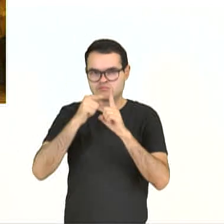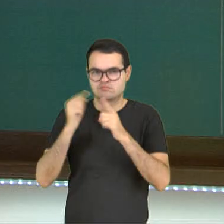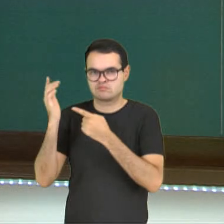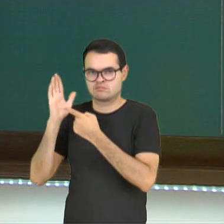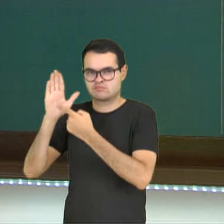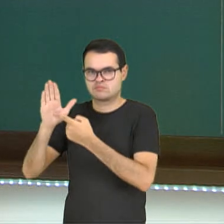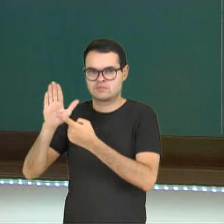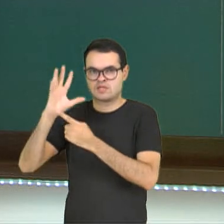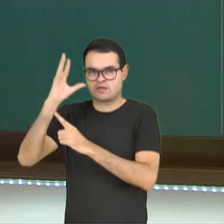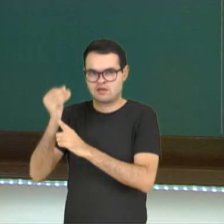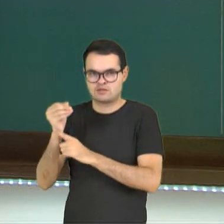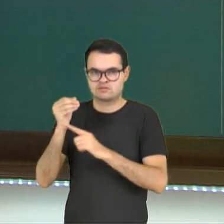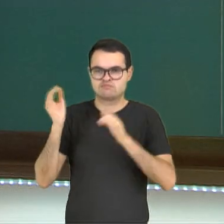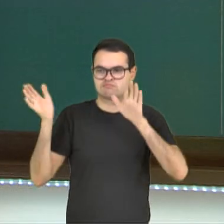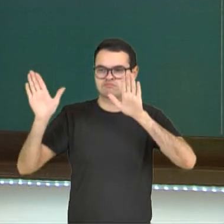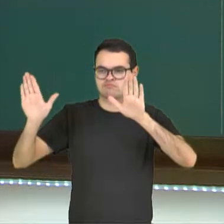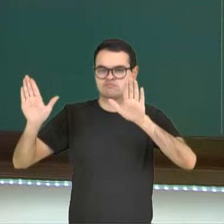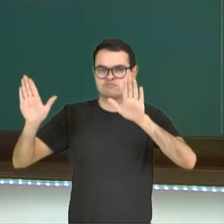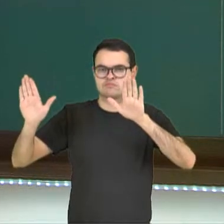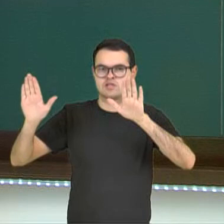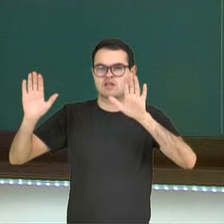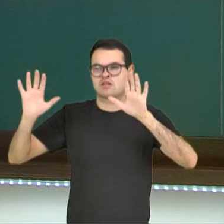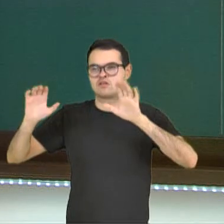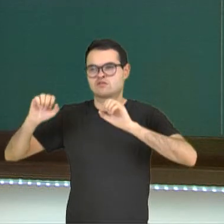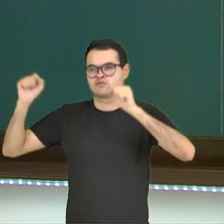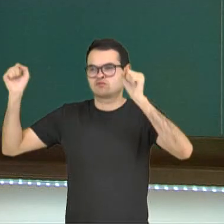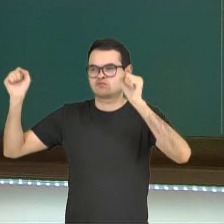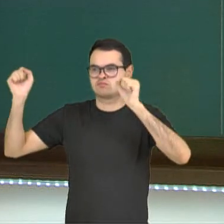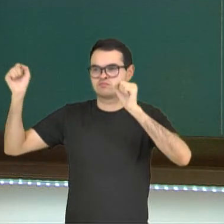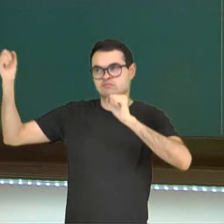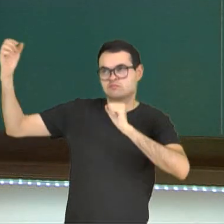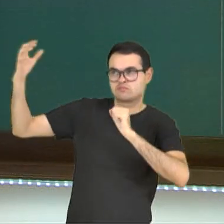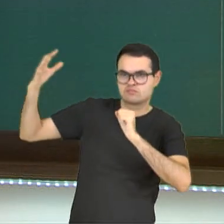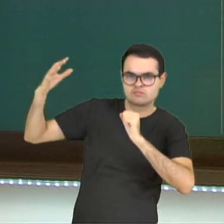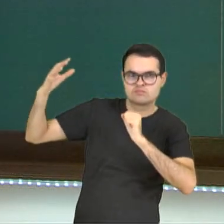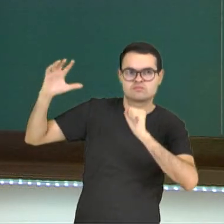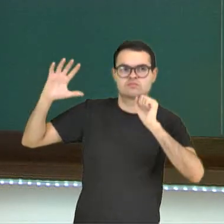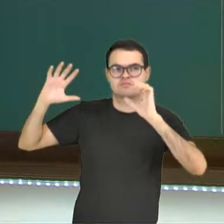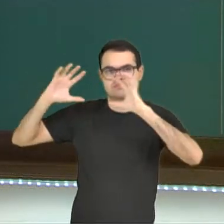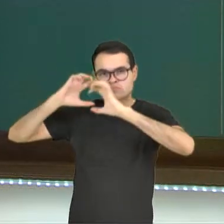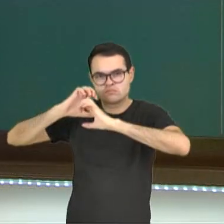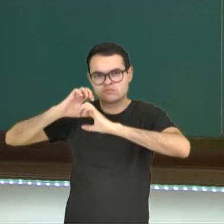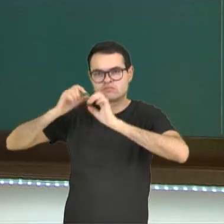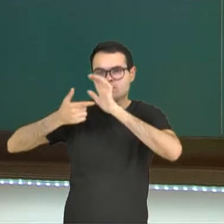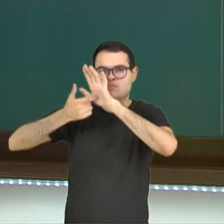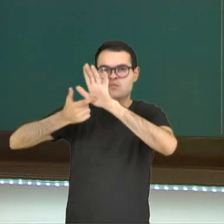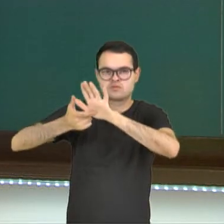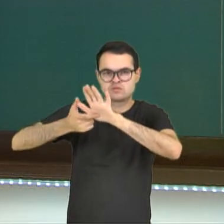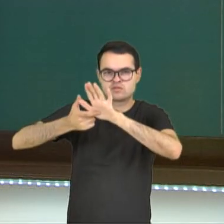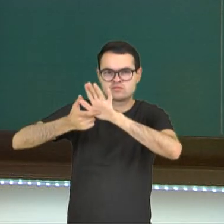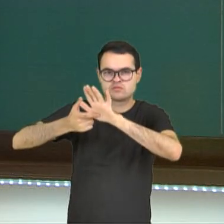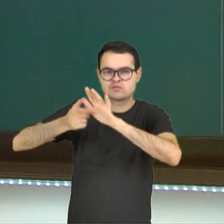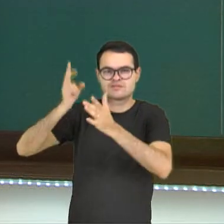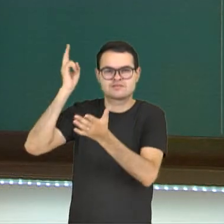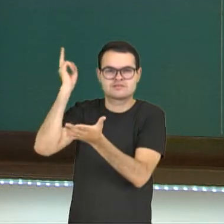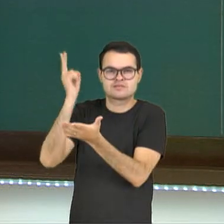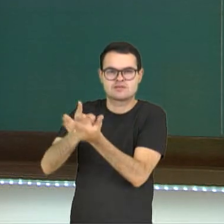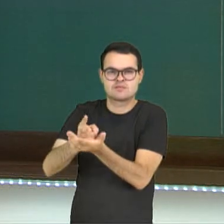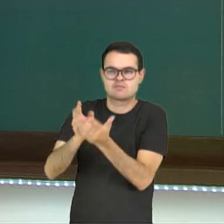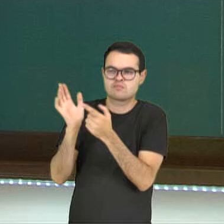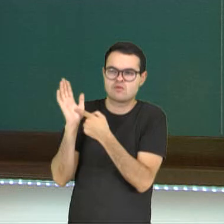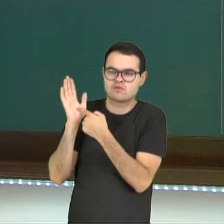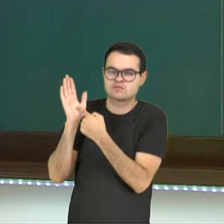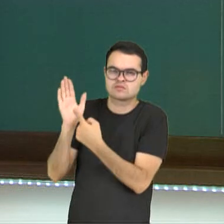tem fazendo justamente a ideia de iluminação, que a gente tem bastante, né, e idealizando, né, sempre idealizando,